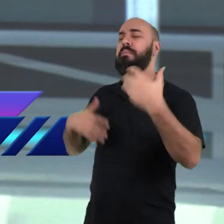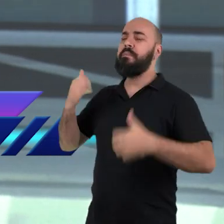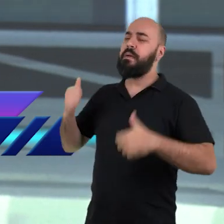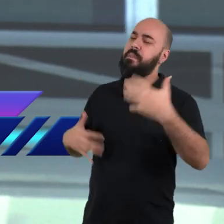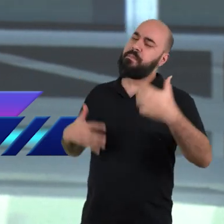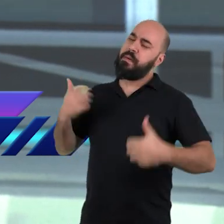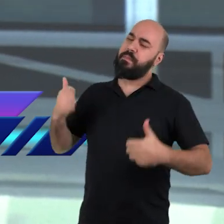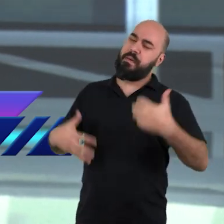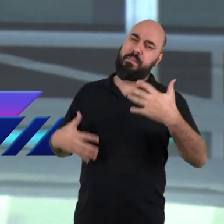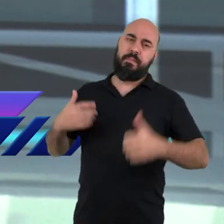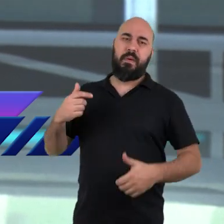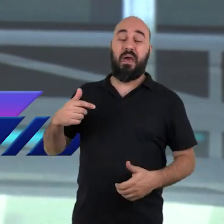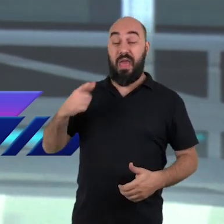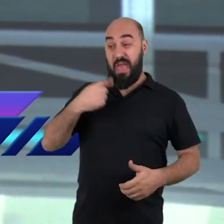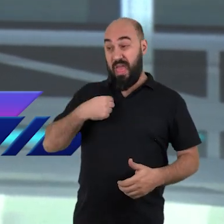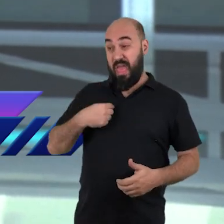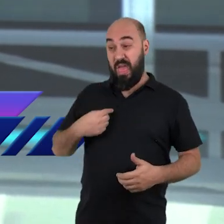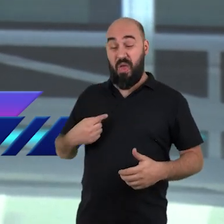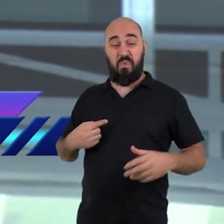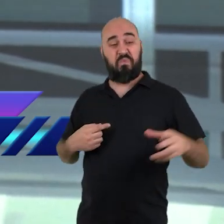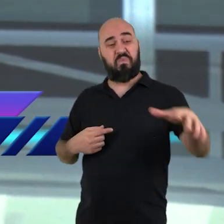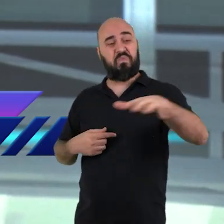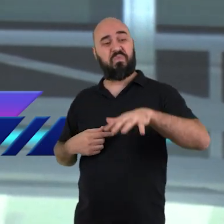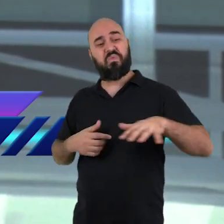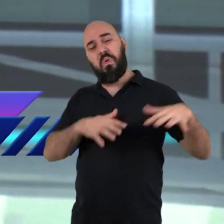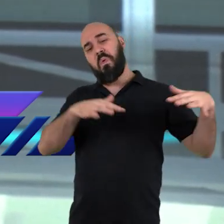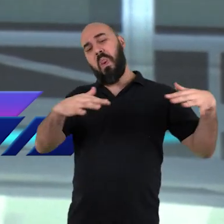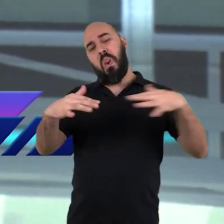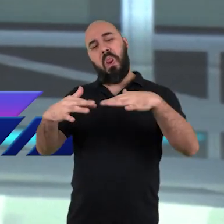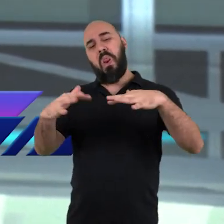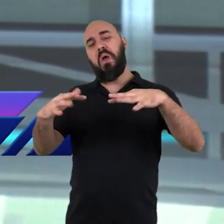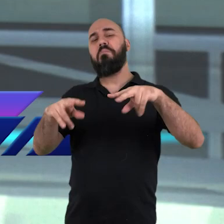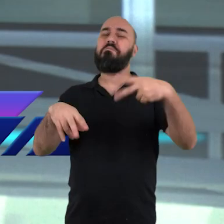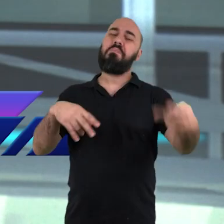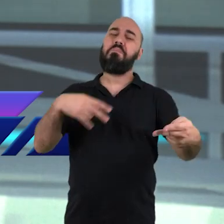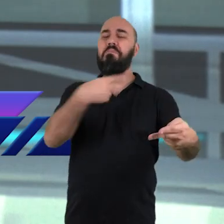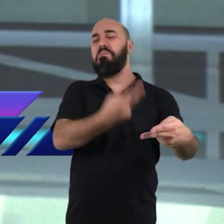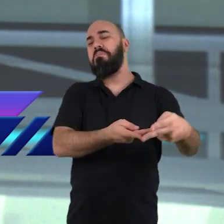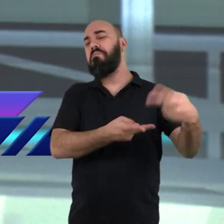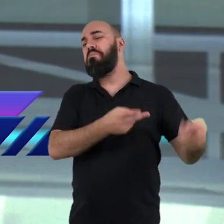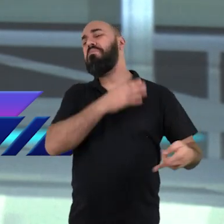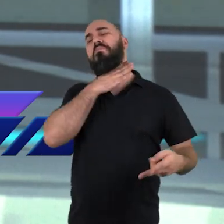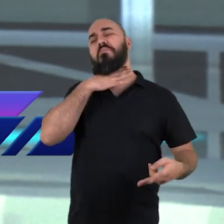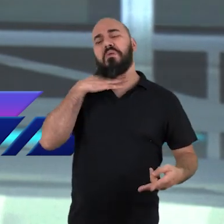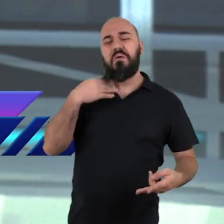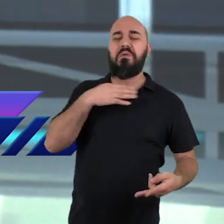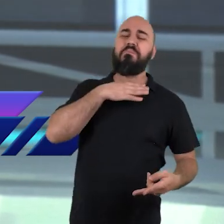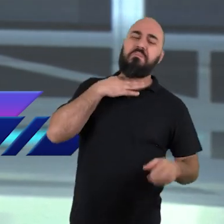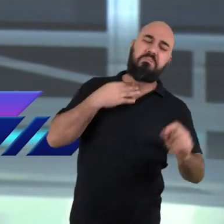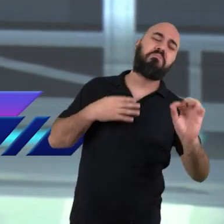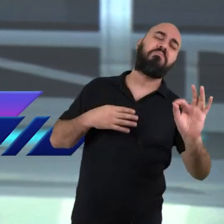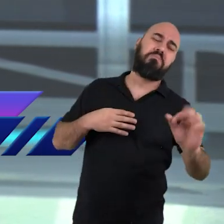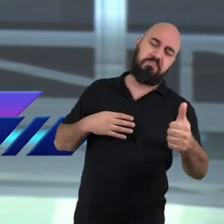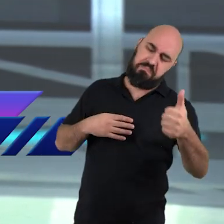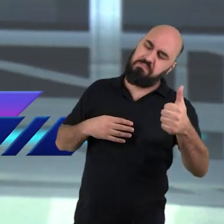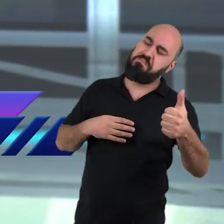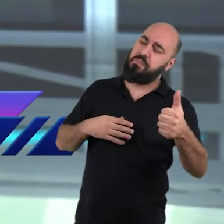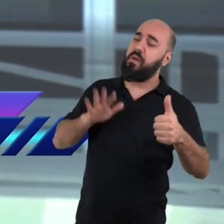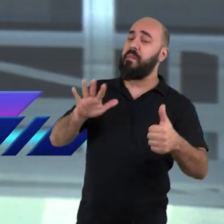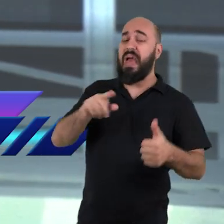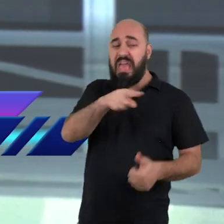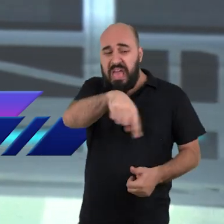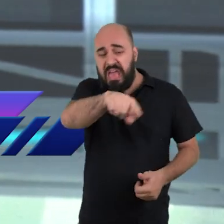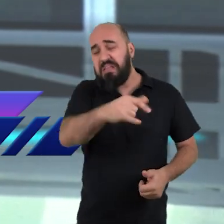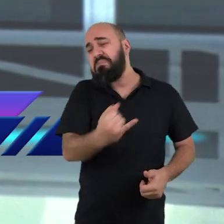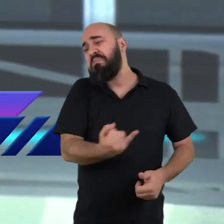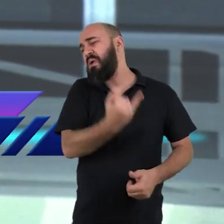tinha perdido ninguém de importância. Em outras palavras, morreram alguns, mas os que morreram não